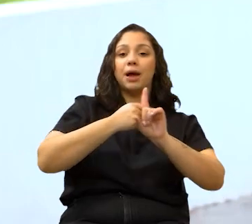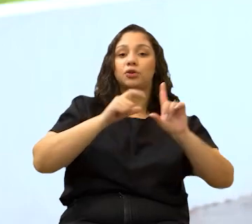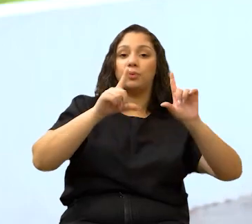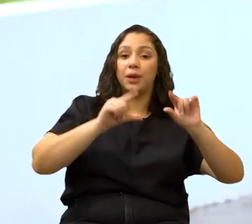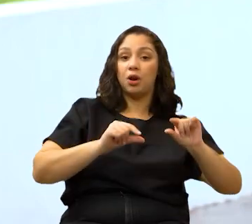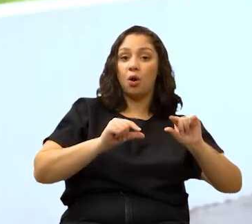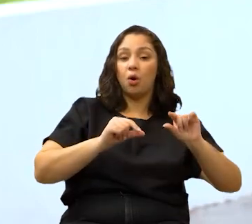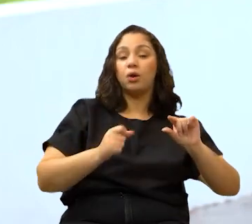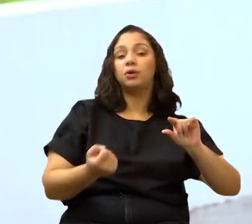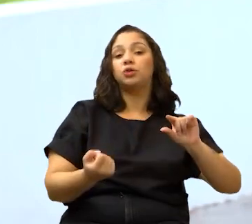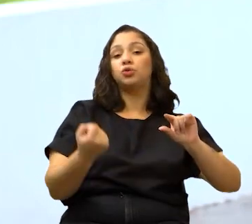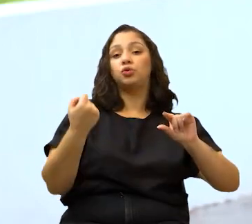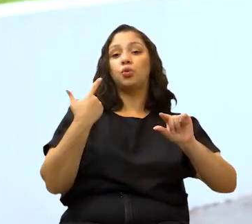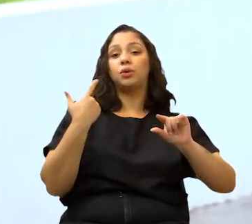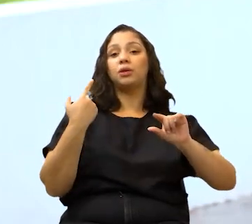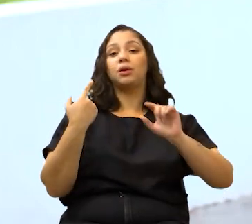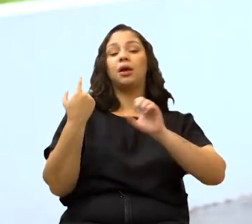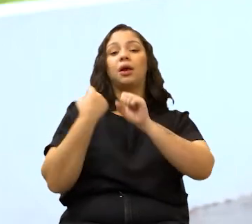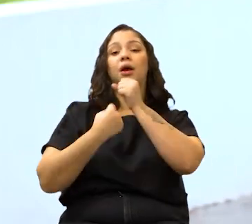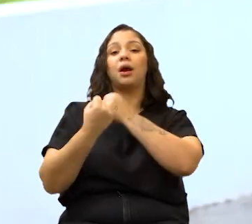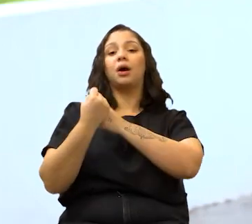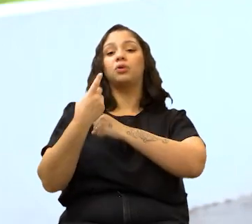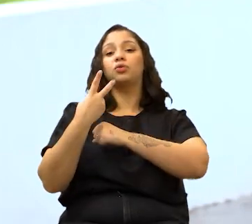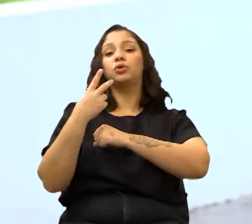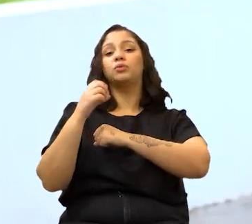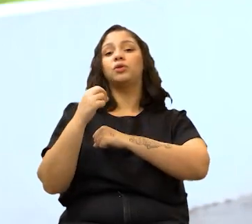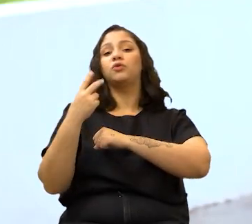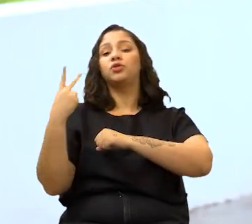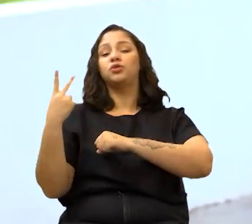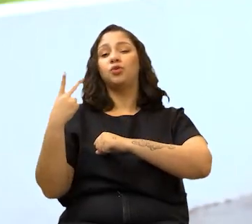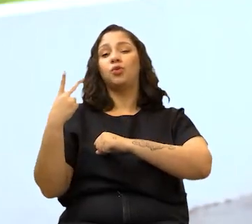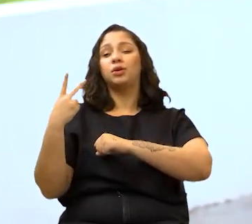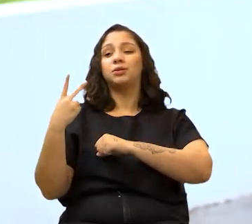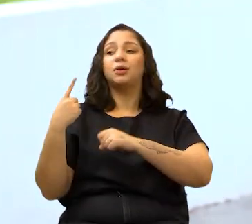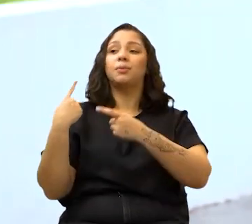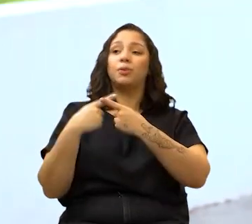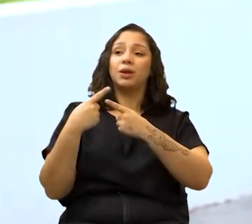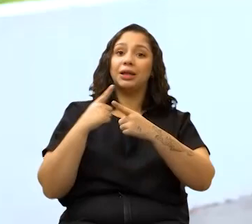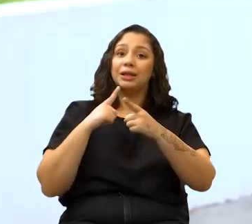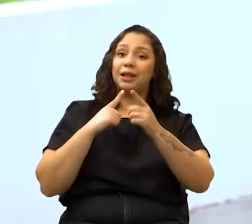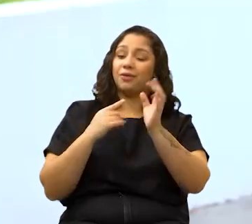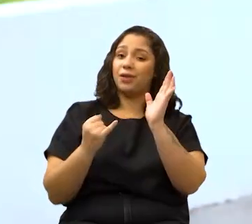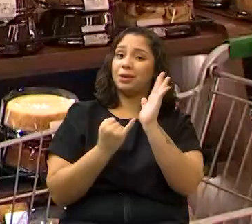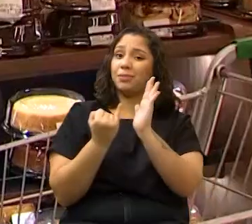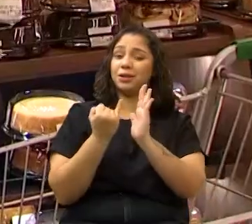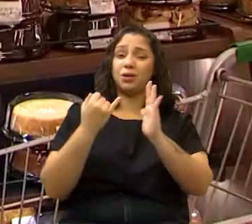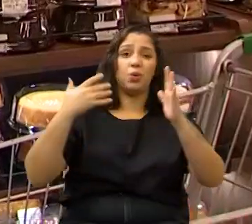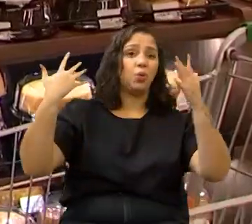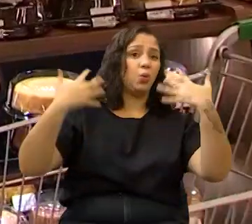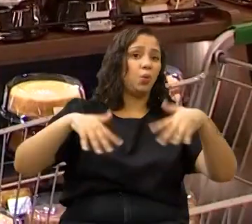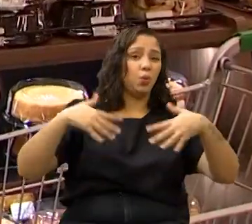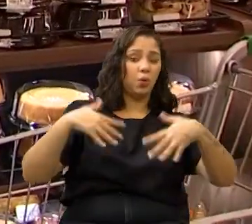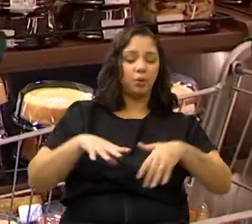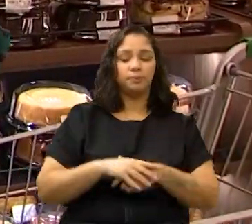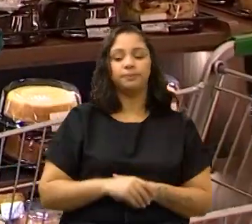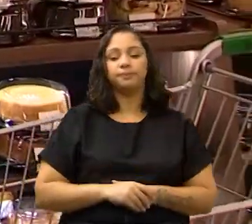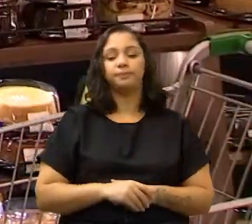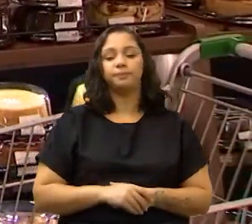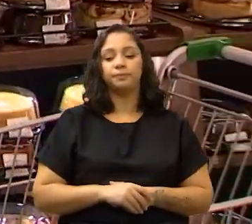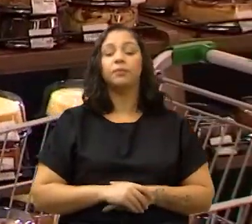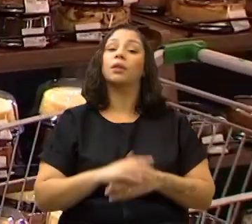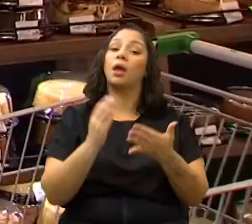do que ele teve em 22. Em 22, o item alimentos puxou a inflação para cima. Por outro lado,